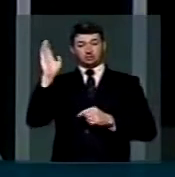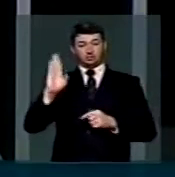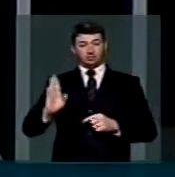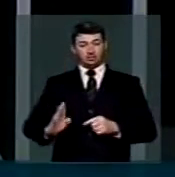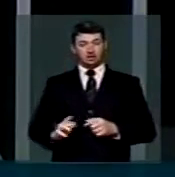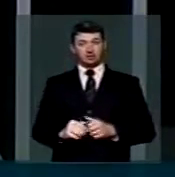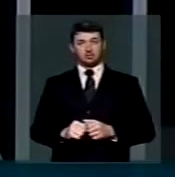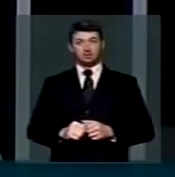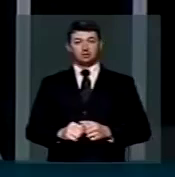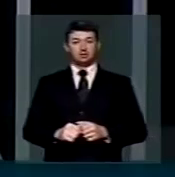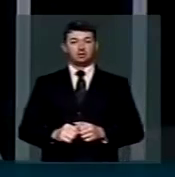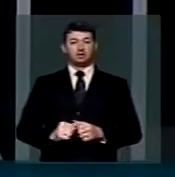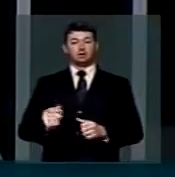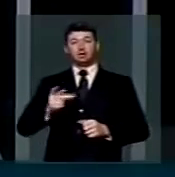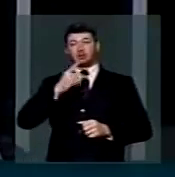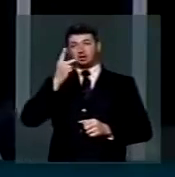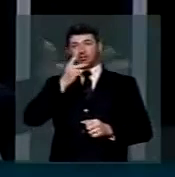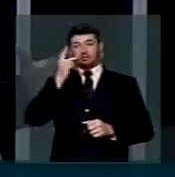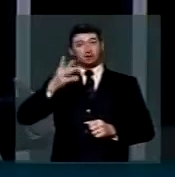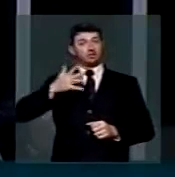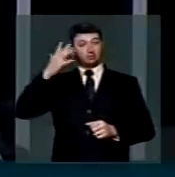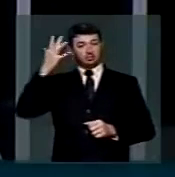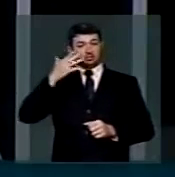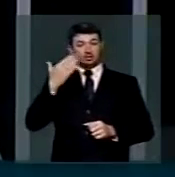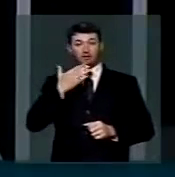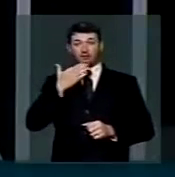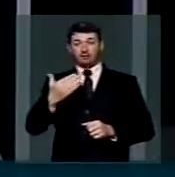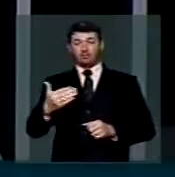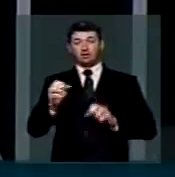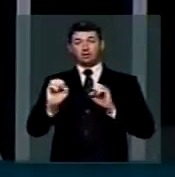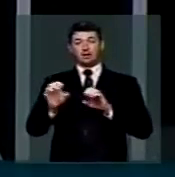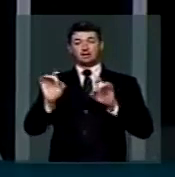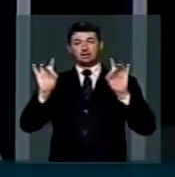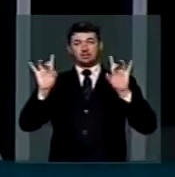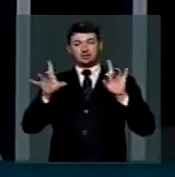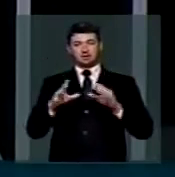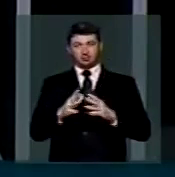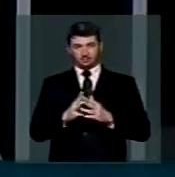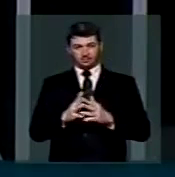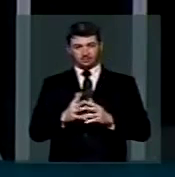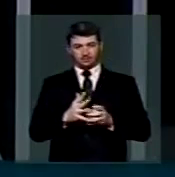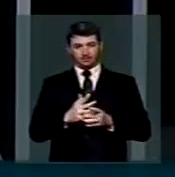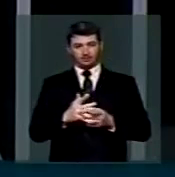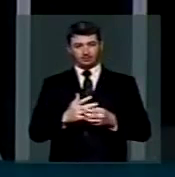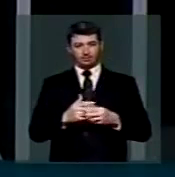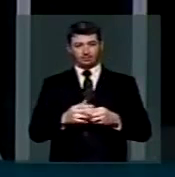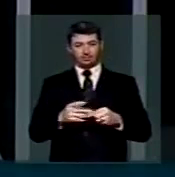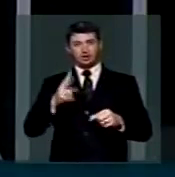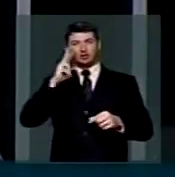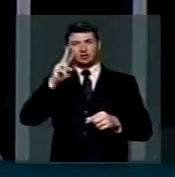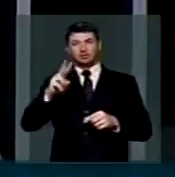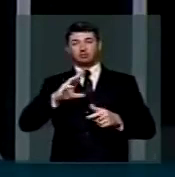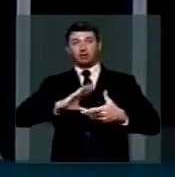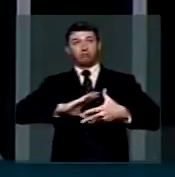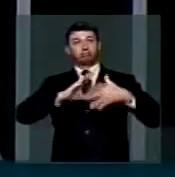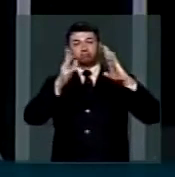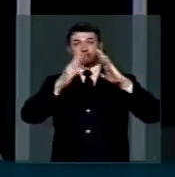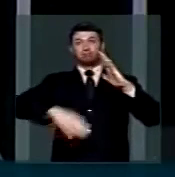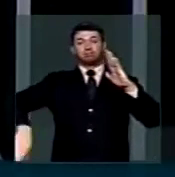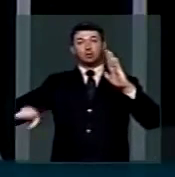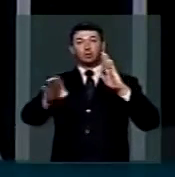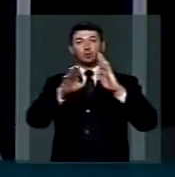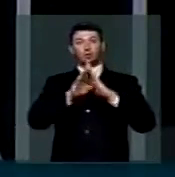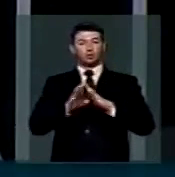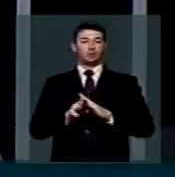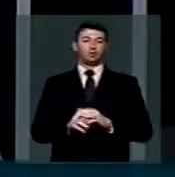Brasil na chamada Política para a Educação Especial. Nós assistimos uma verdadeira revolução, senhor